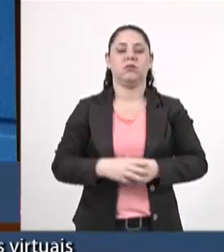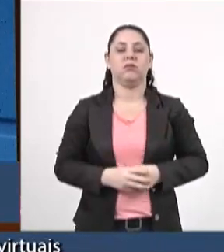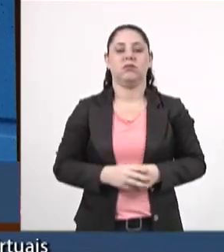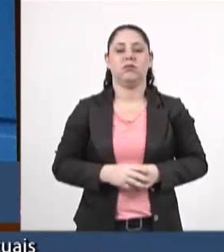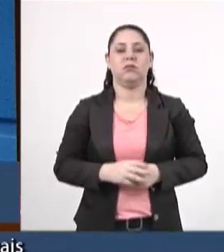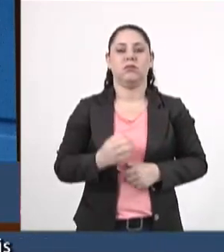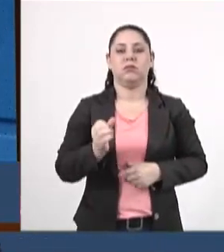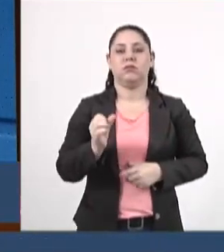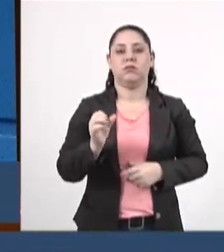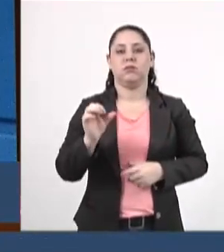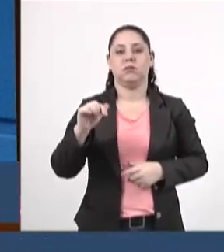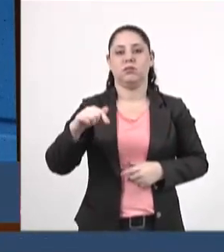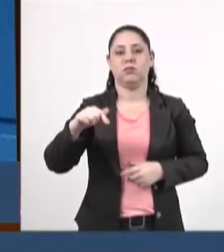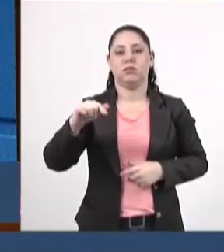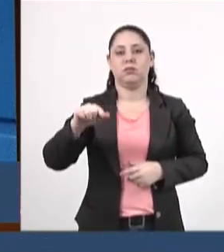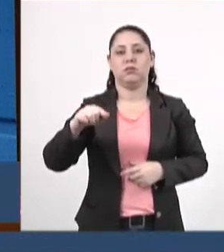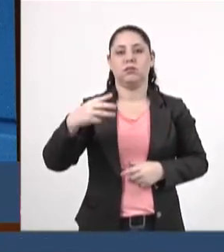dá